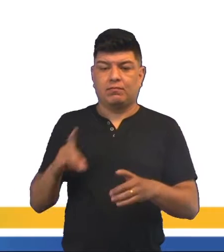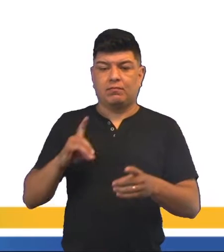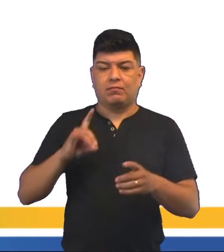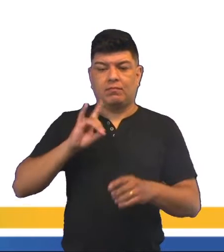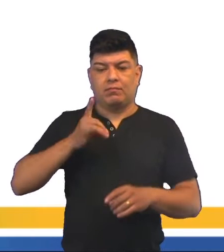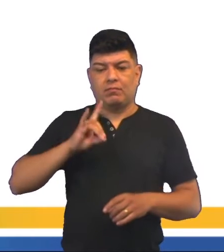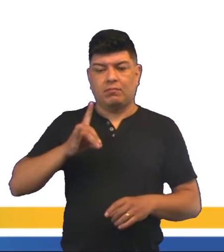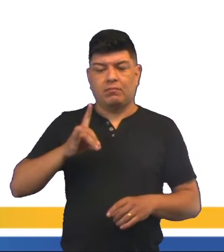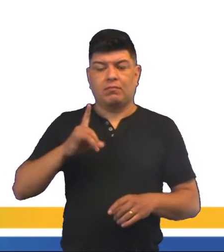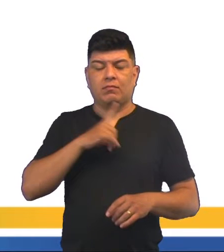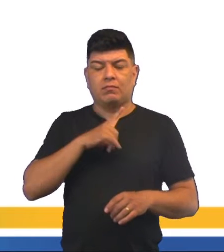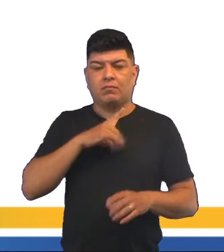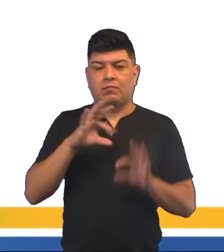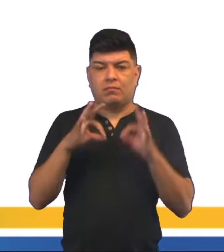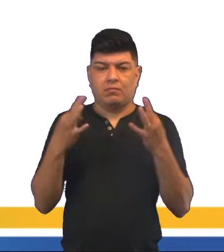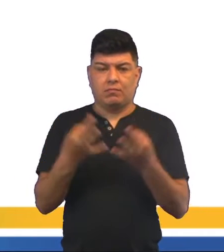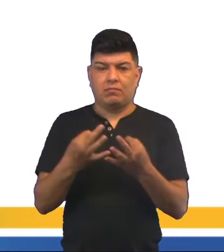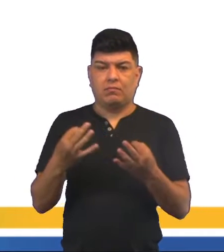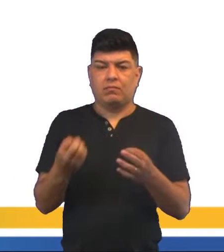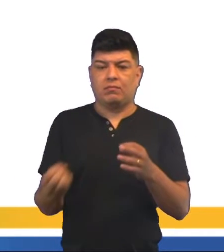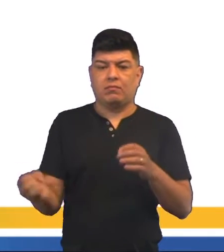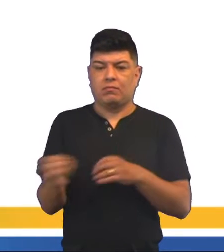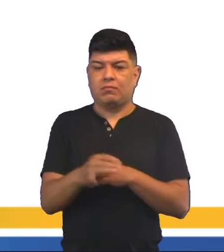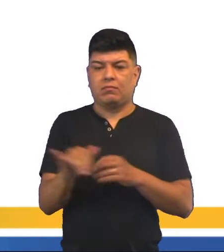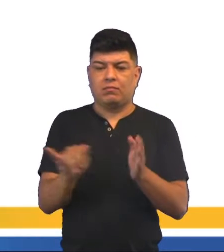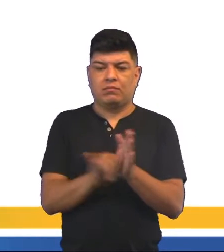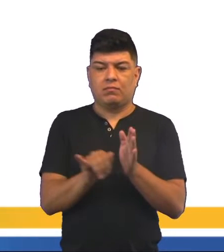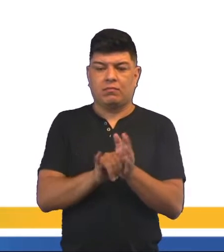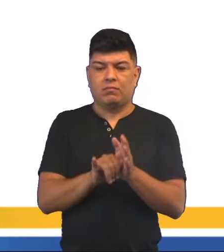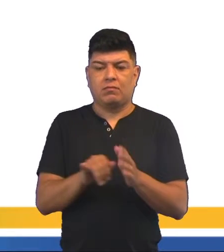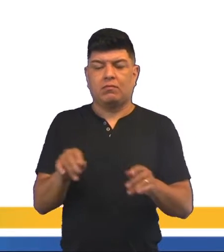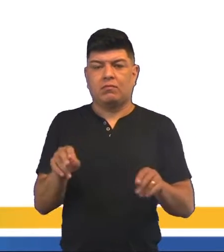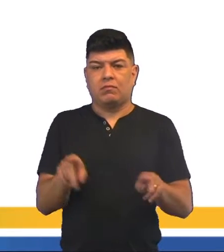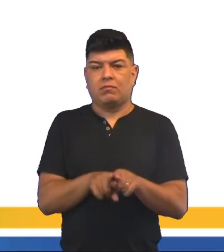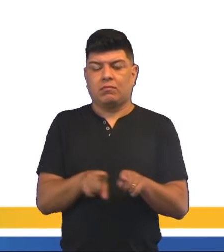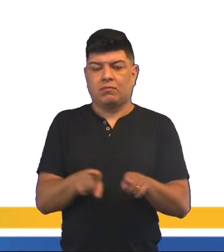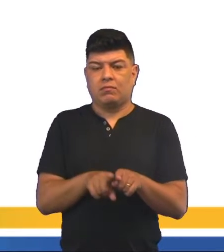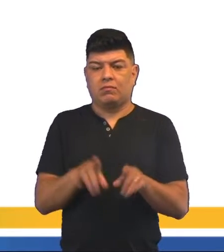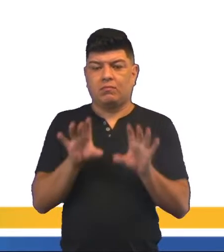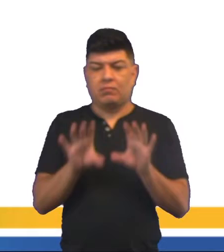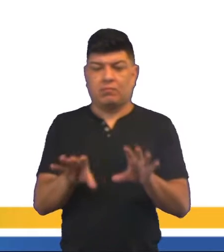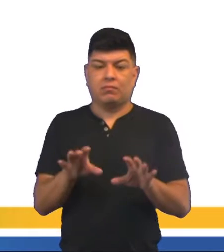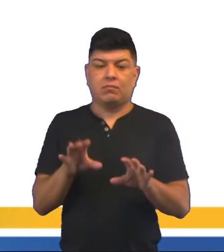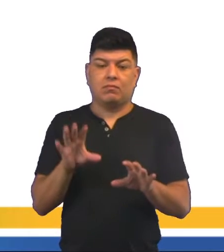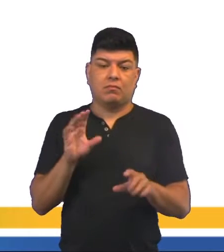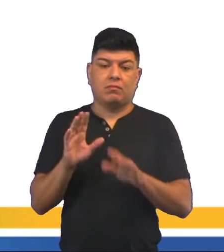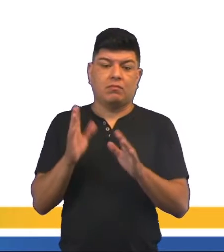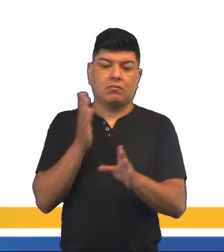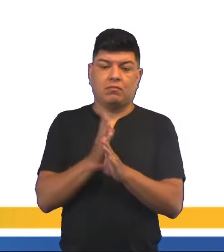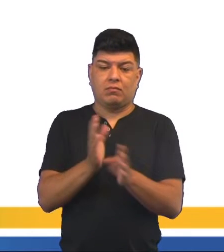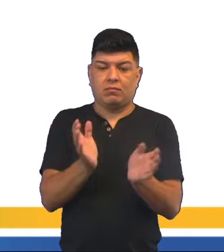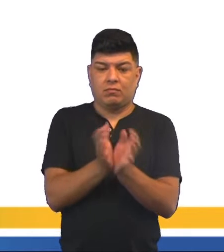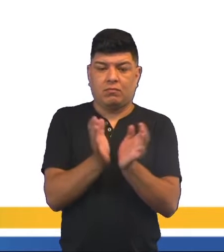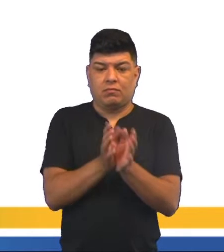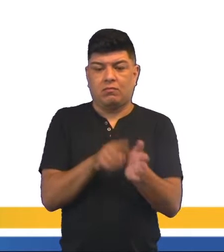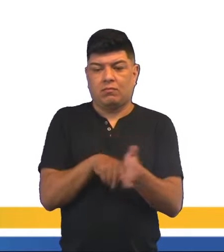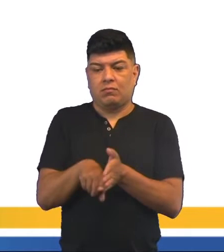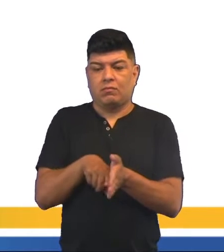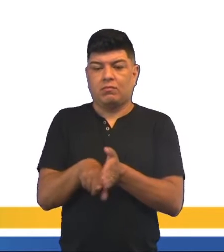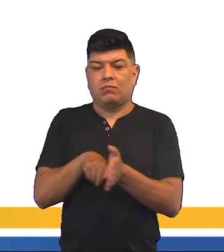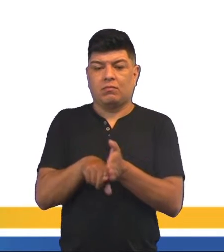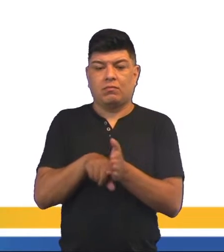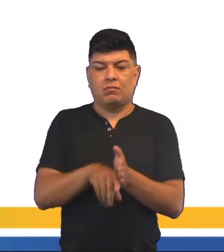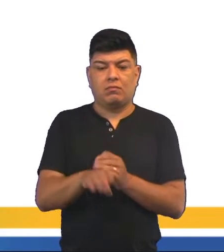eles constituíram família, né, criando novas identidades, né, e esse novo ator social, ele foi designado por um grupo de estudiosos